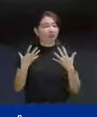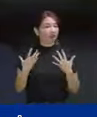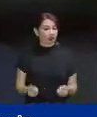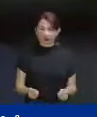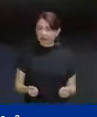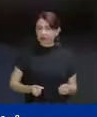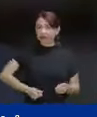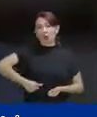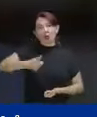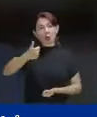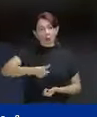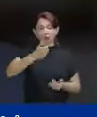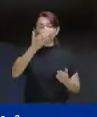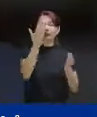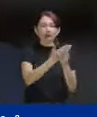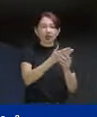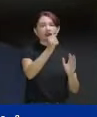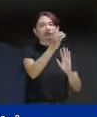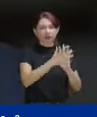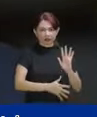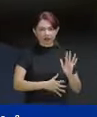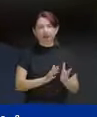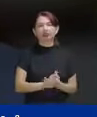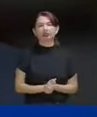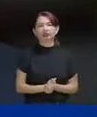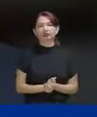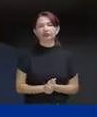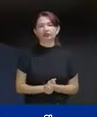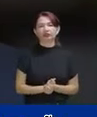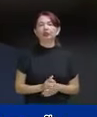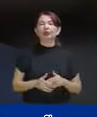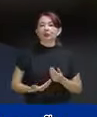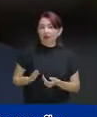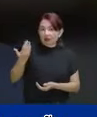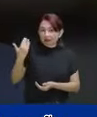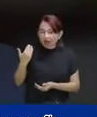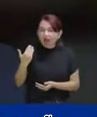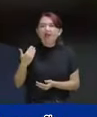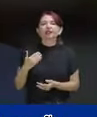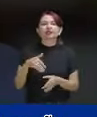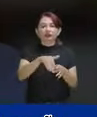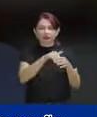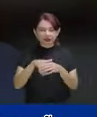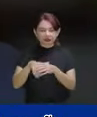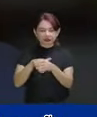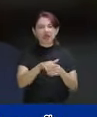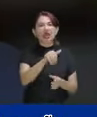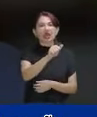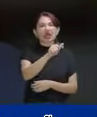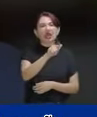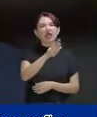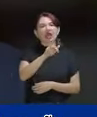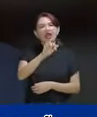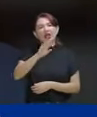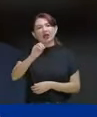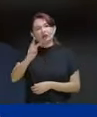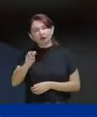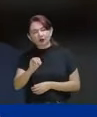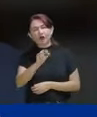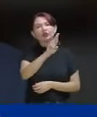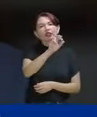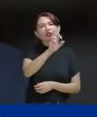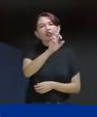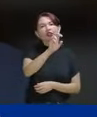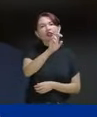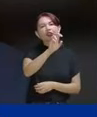os primeiros embargos de declaração. Foco na juíza Paola Santos. Que negou provimento ao agravo regimental, interposto contra a